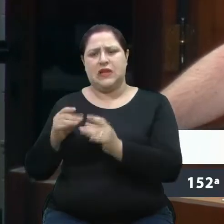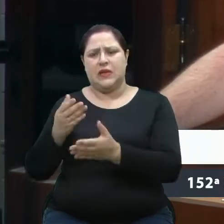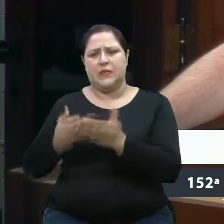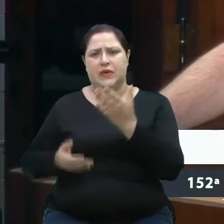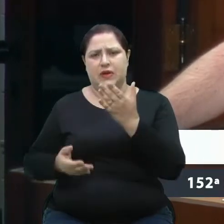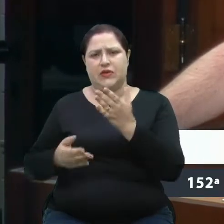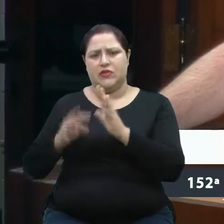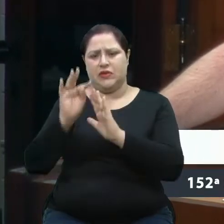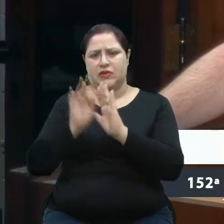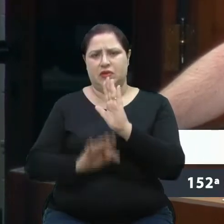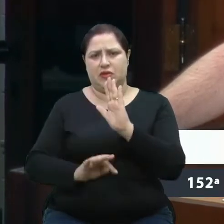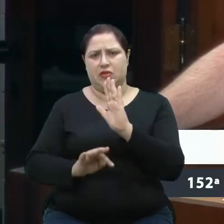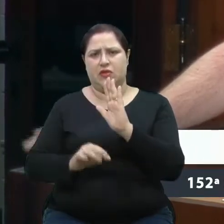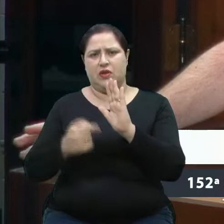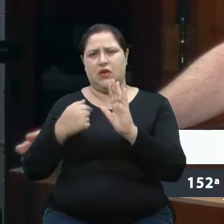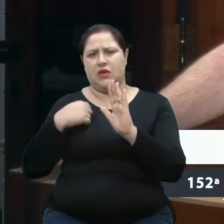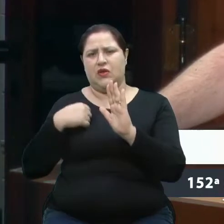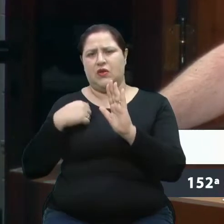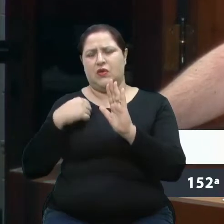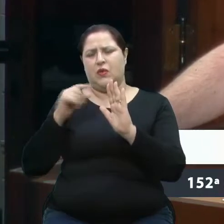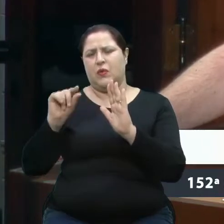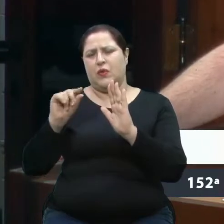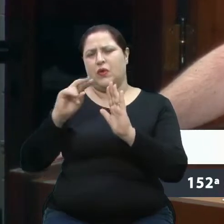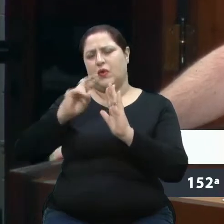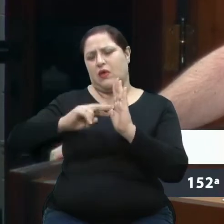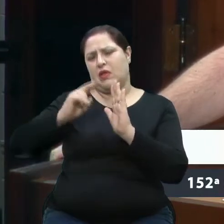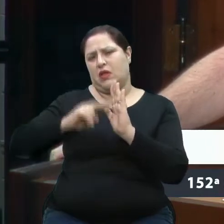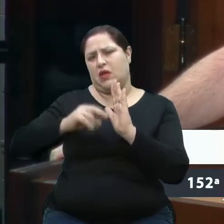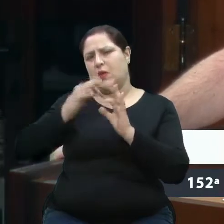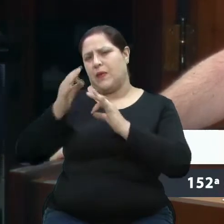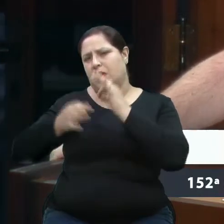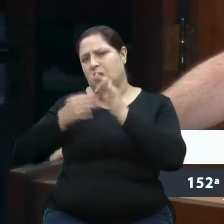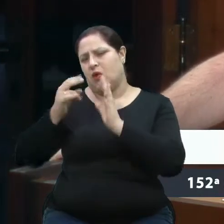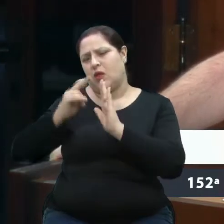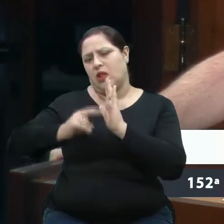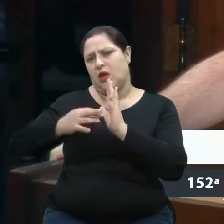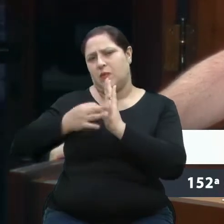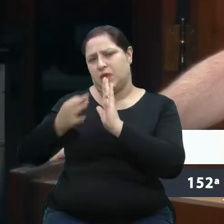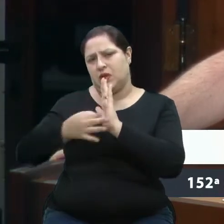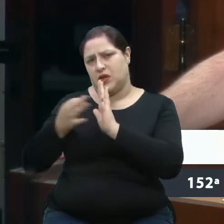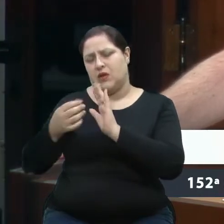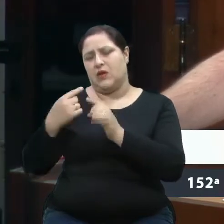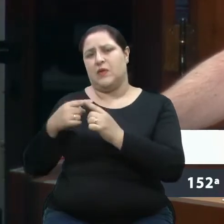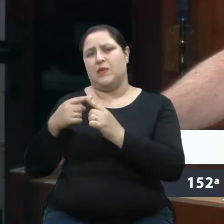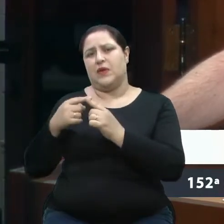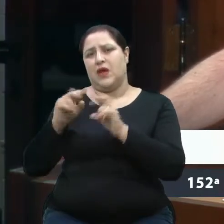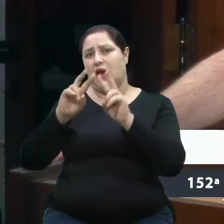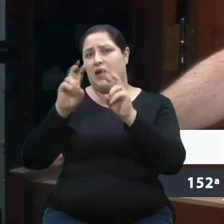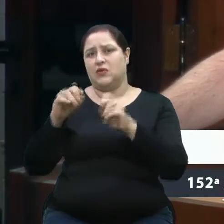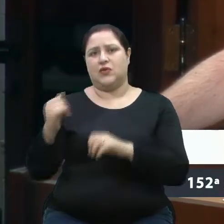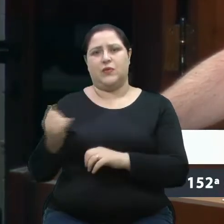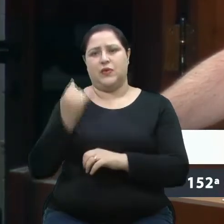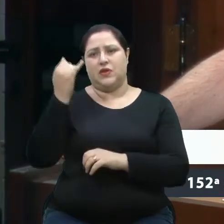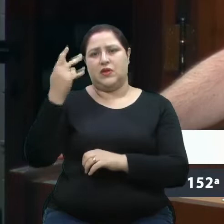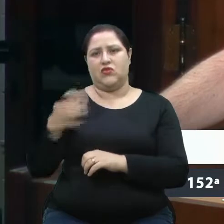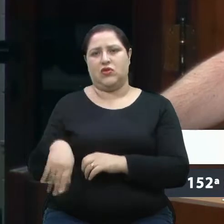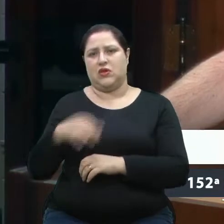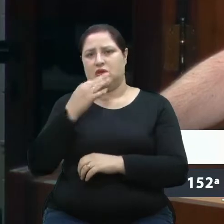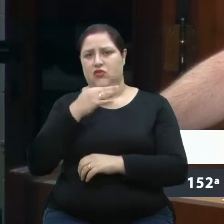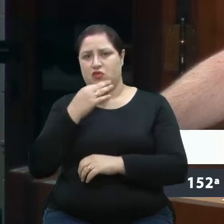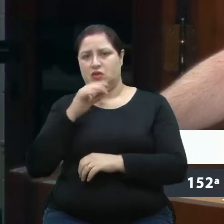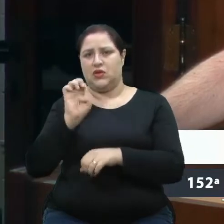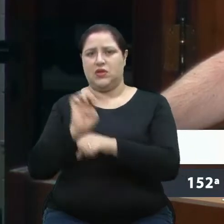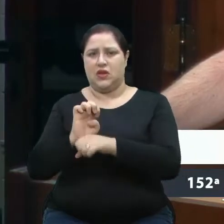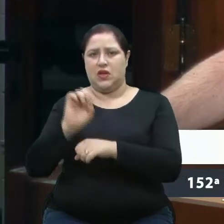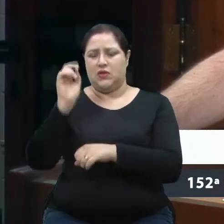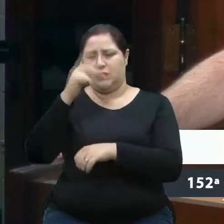de, mais ou menos, ler e comentando alguns pontos, porque eu acho que é um assunto de tamanha relevância, não só para o nosso município, para o Estado, mas para